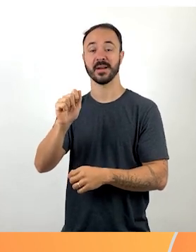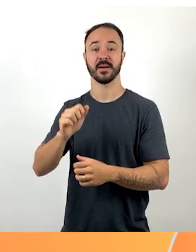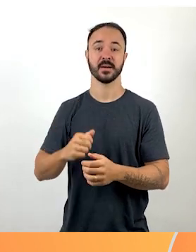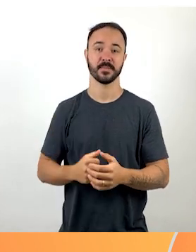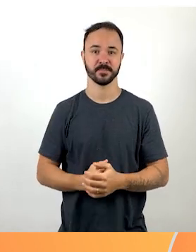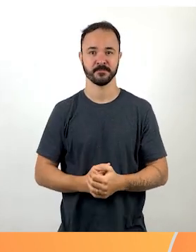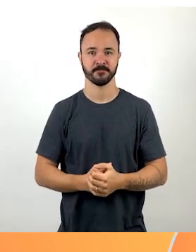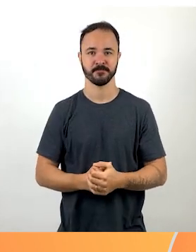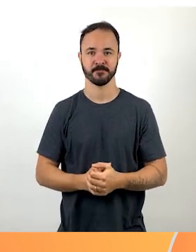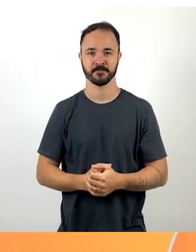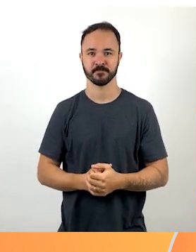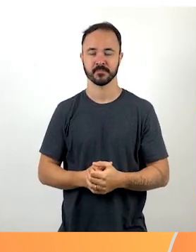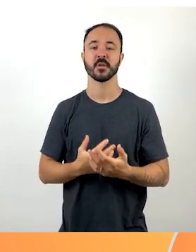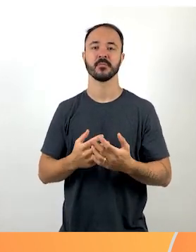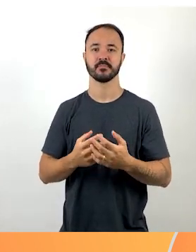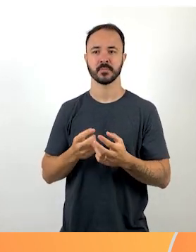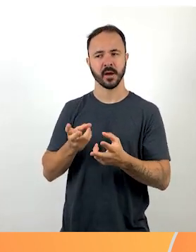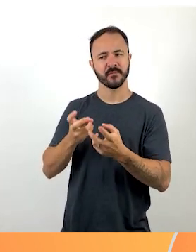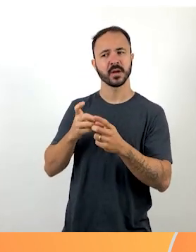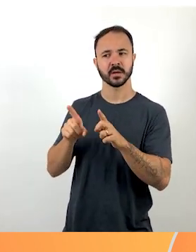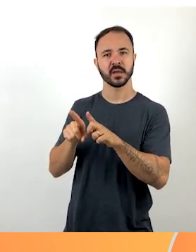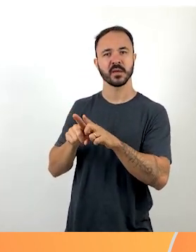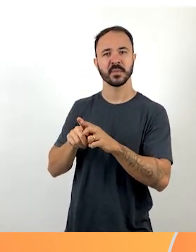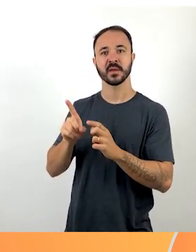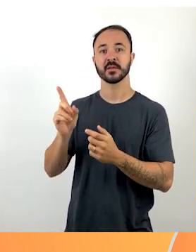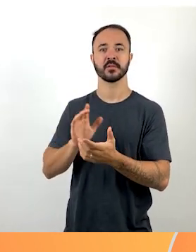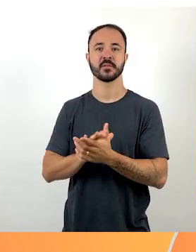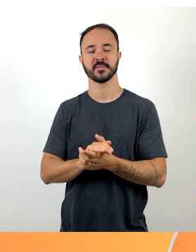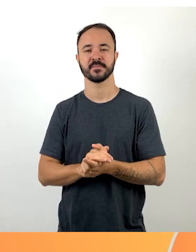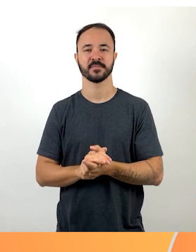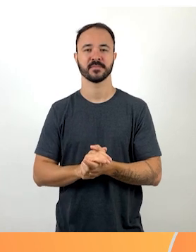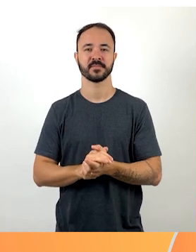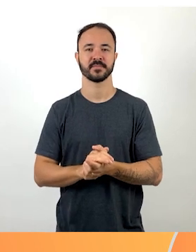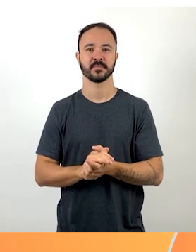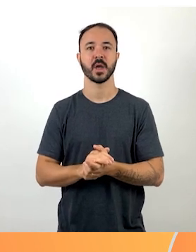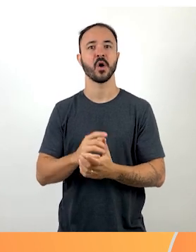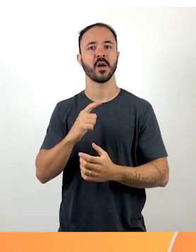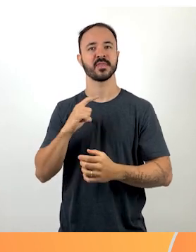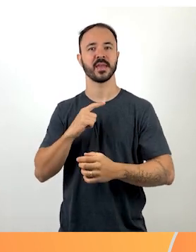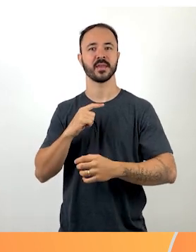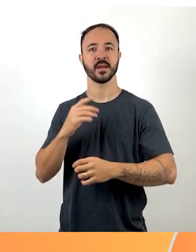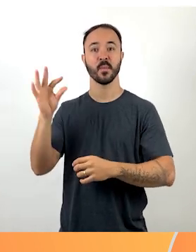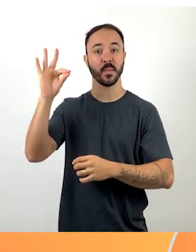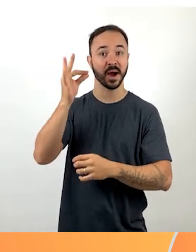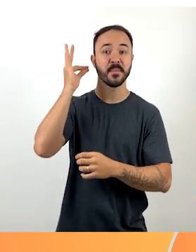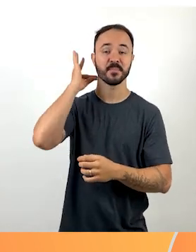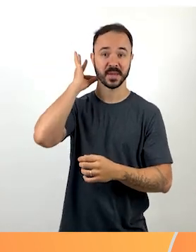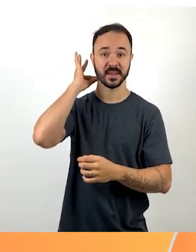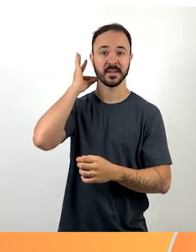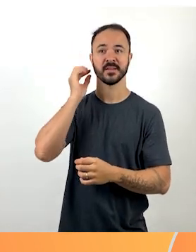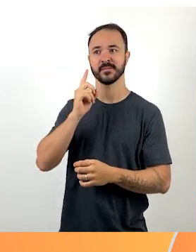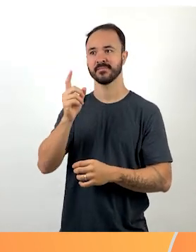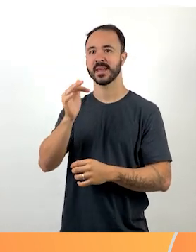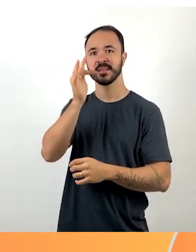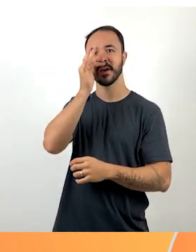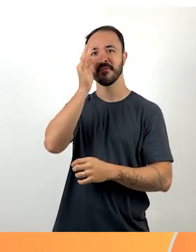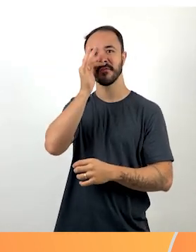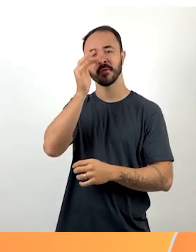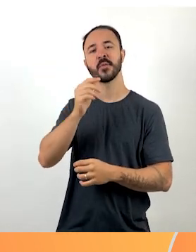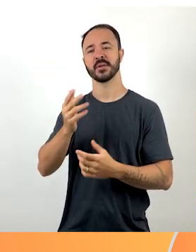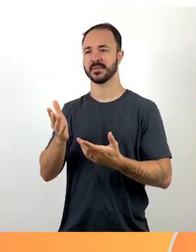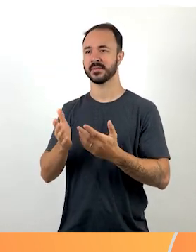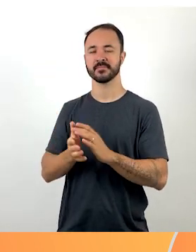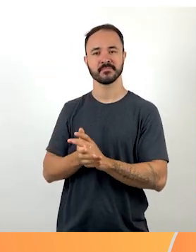um resultado na produção também de abóboras. Observe os insetos polinizadores. Aqui nós temos abelhas nessa flor, característico por uma